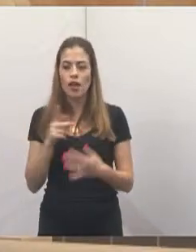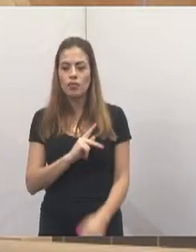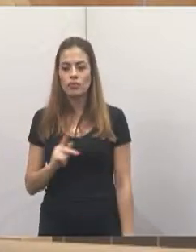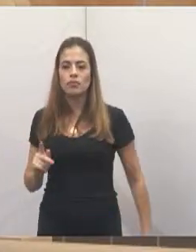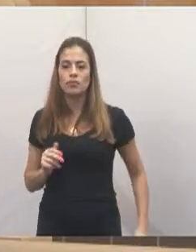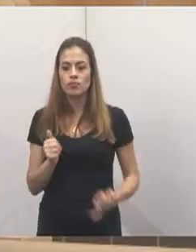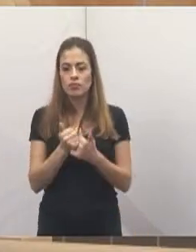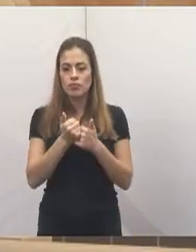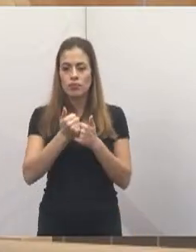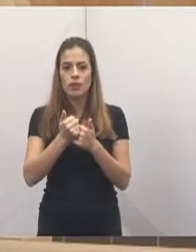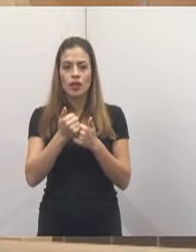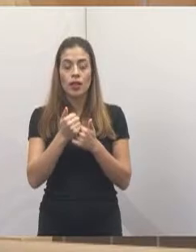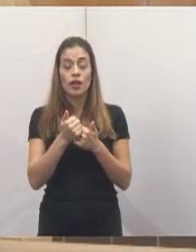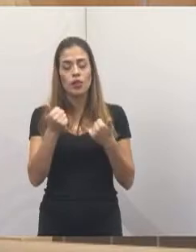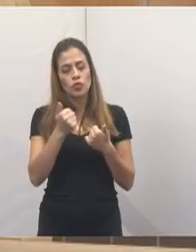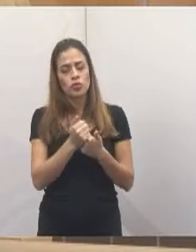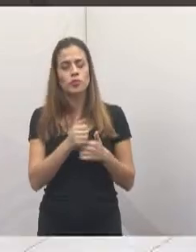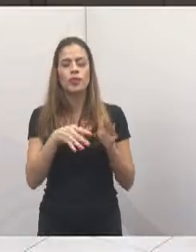Advogados do Brasil.